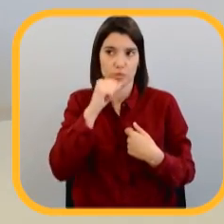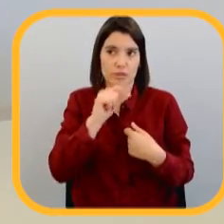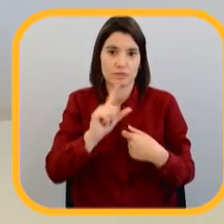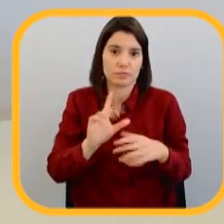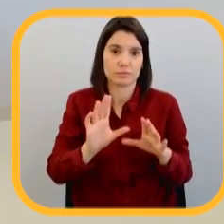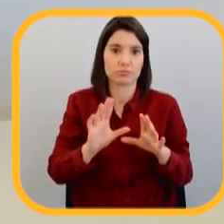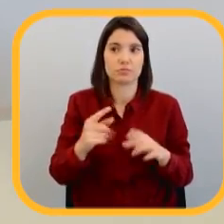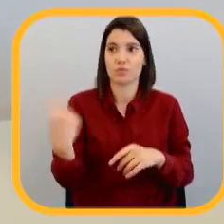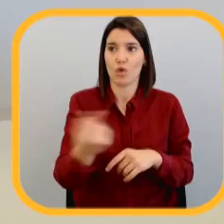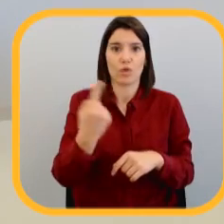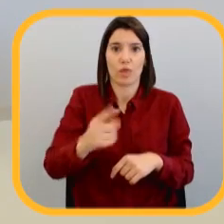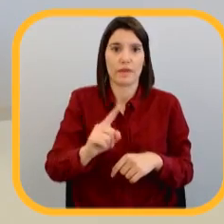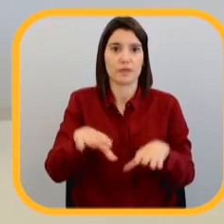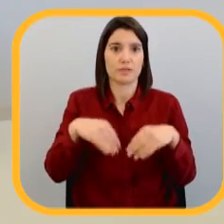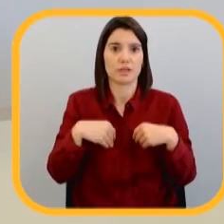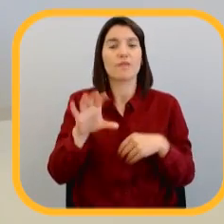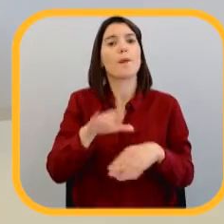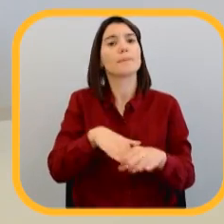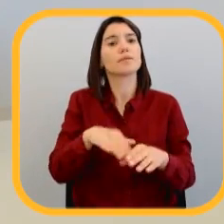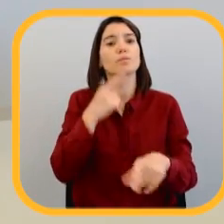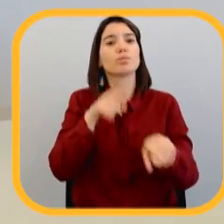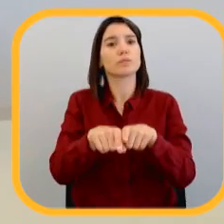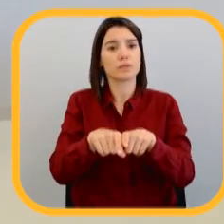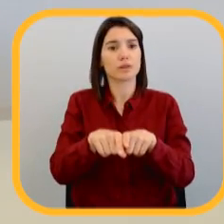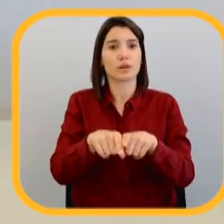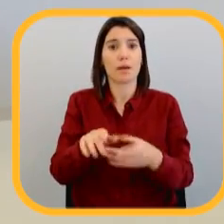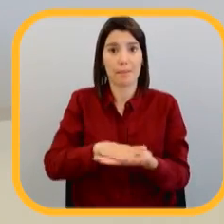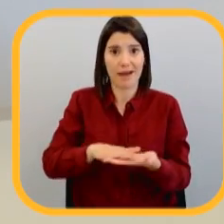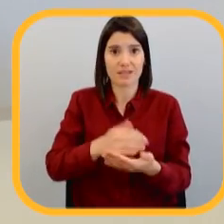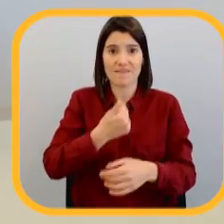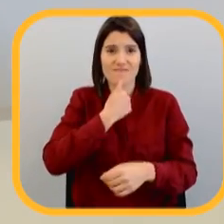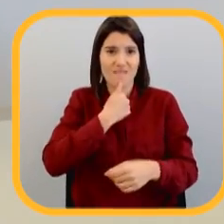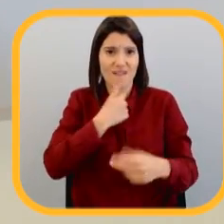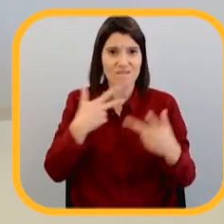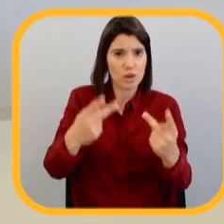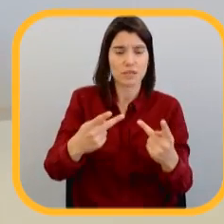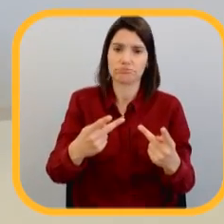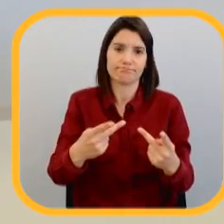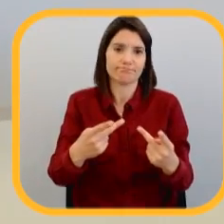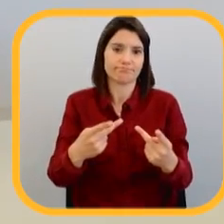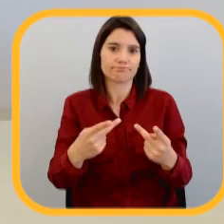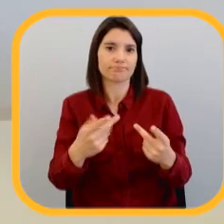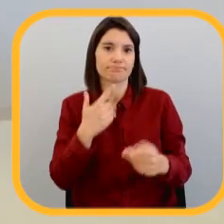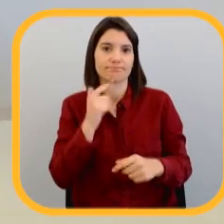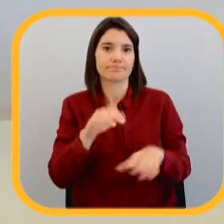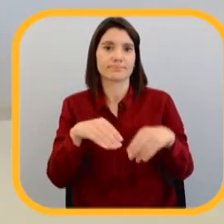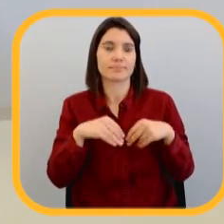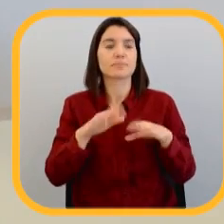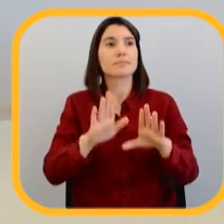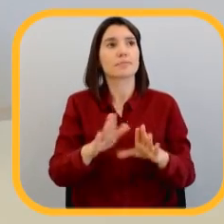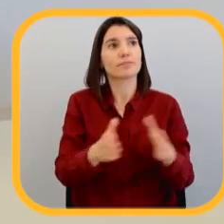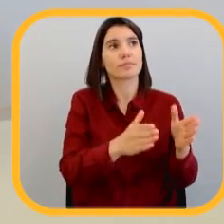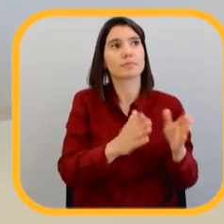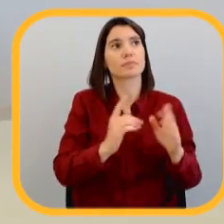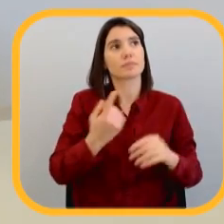nunca aceitaria, e penso que nenhum de nós deveria aceitar, formas de participação política baseadas na violência. Mas